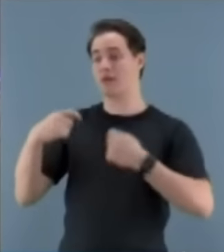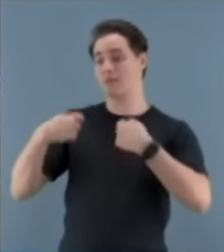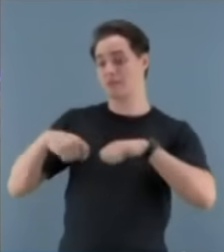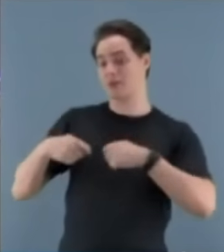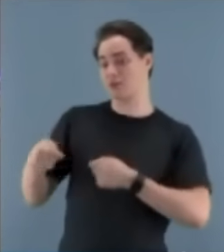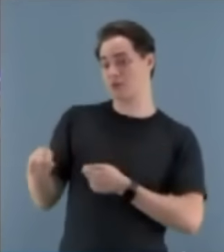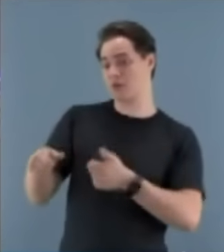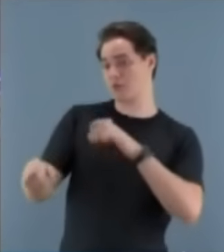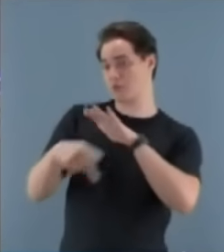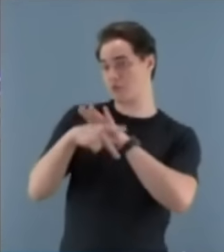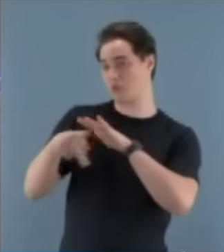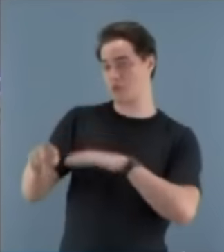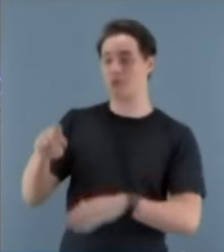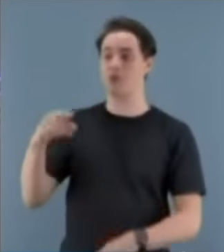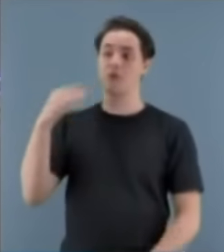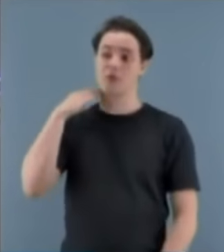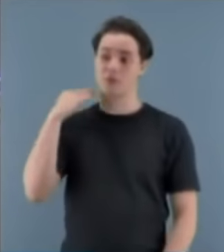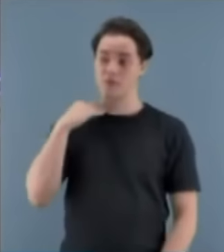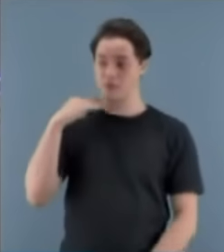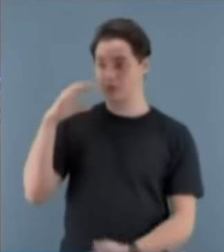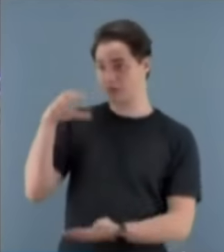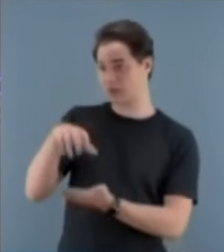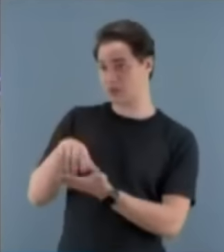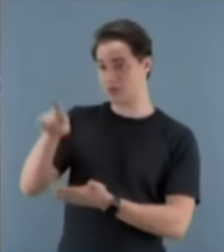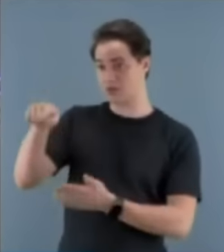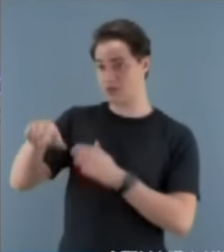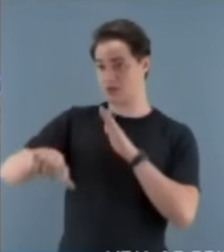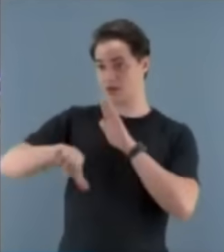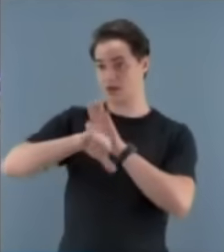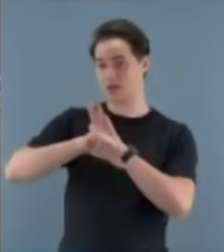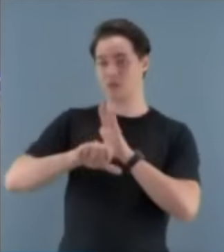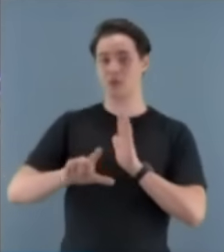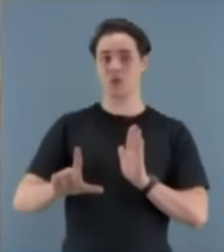Banco Central. Isso é crime. Isso é previsto na lei